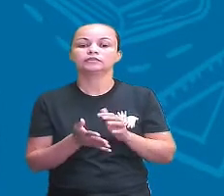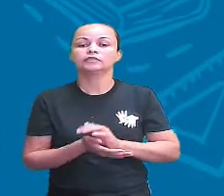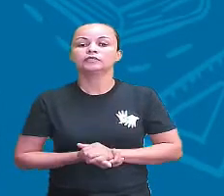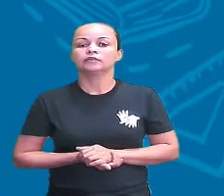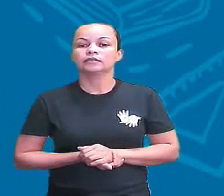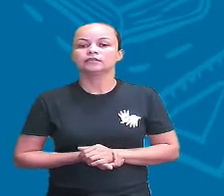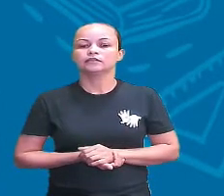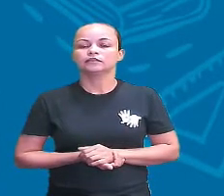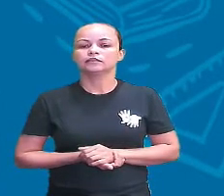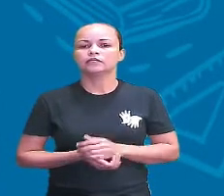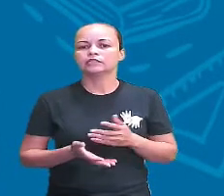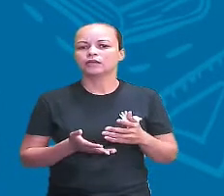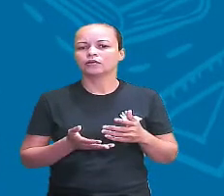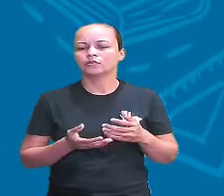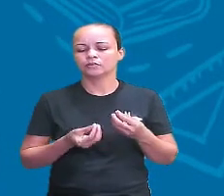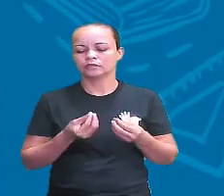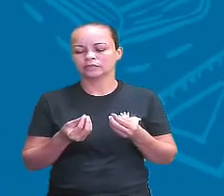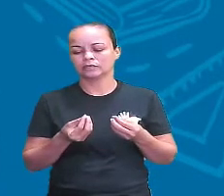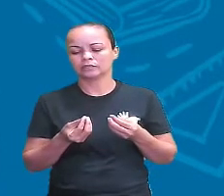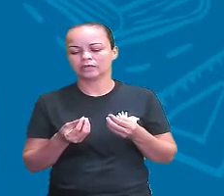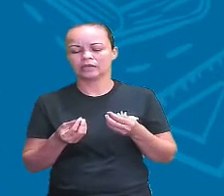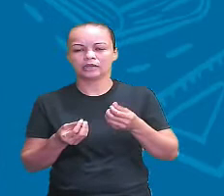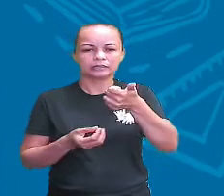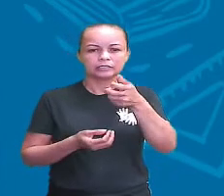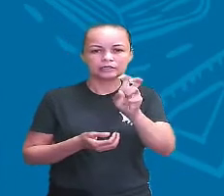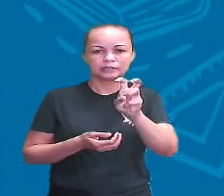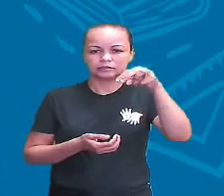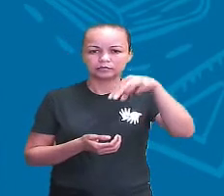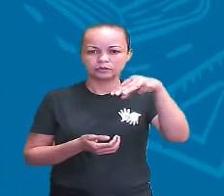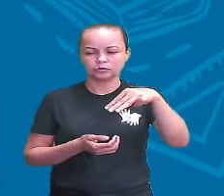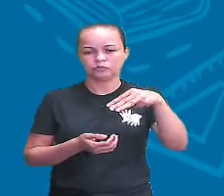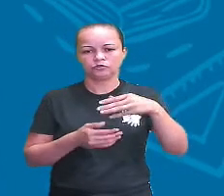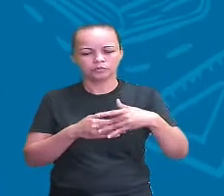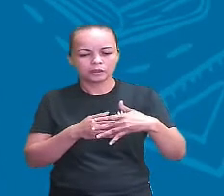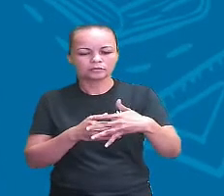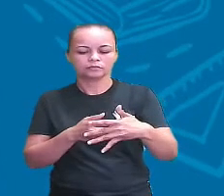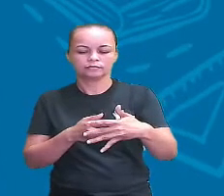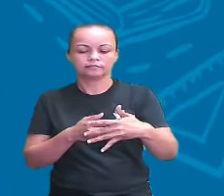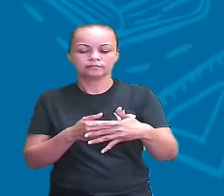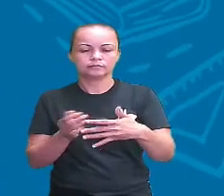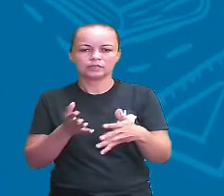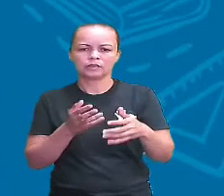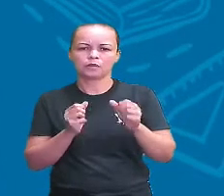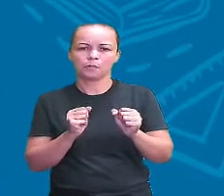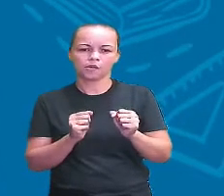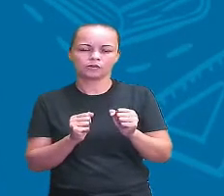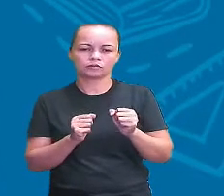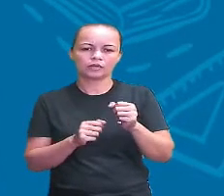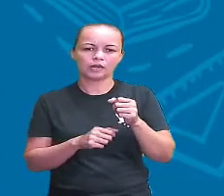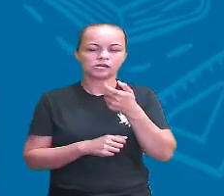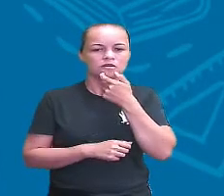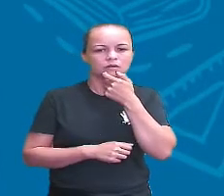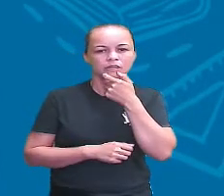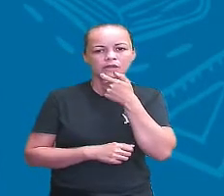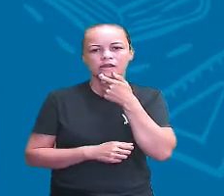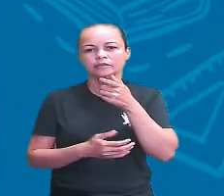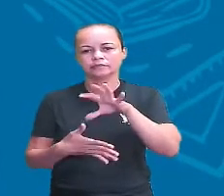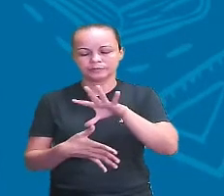a quarter, que quer dizer o quê? 15 minutos que passou aí da hora. Então, eu posso falar no inglês americano